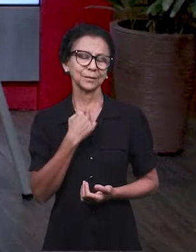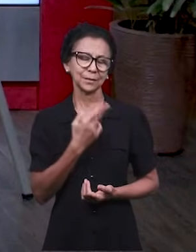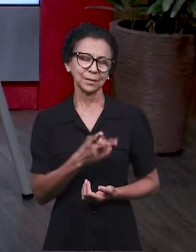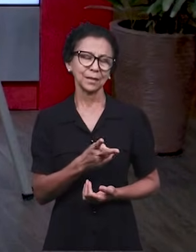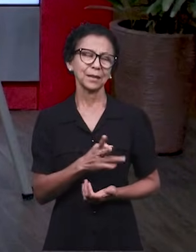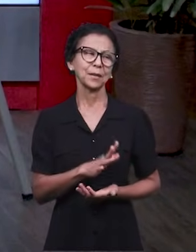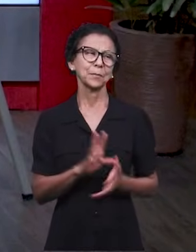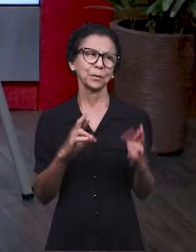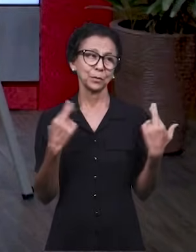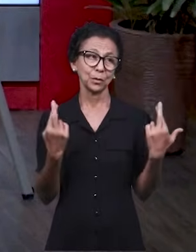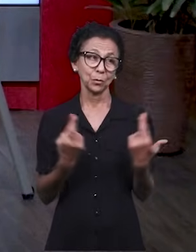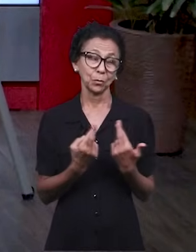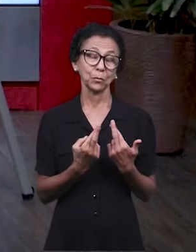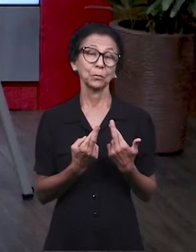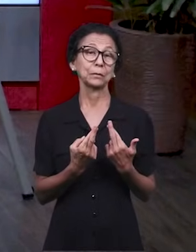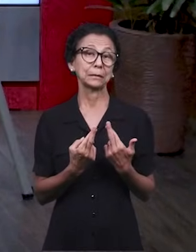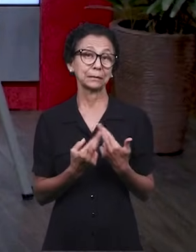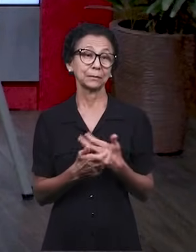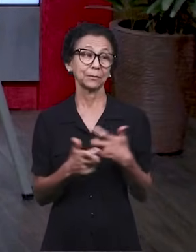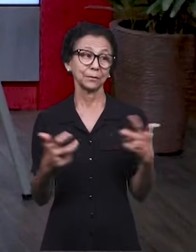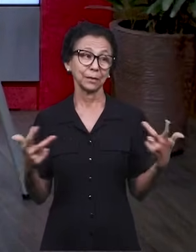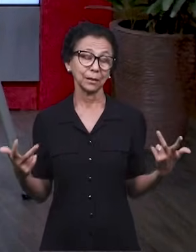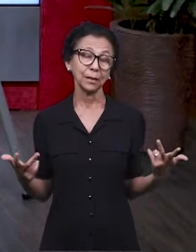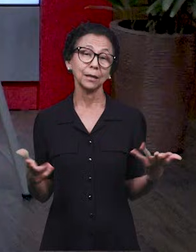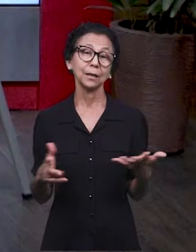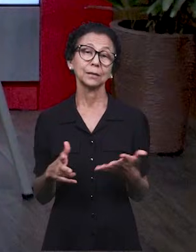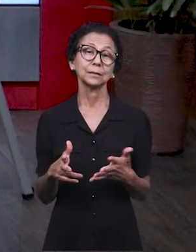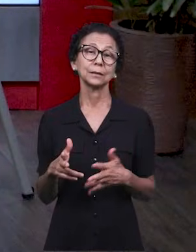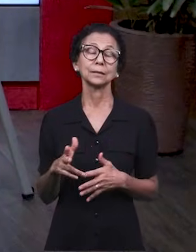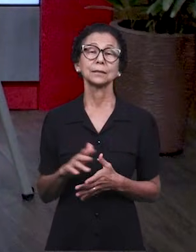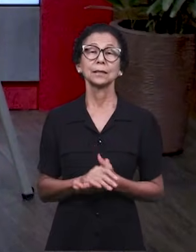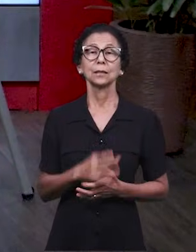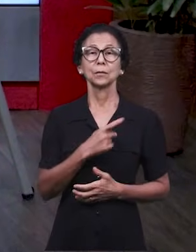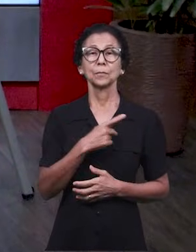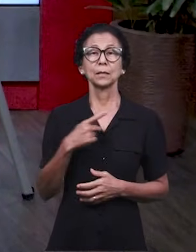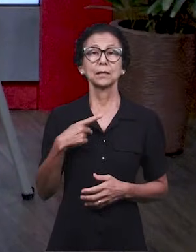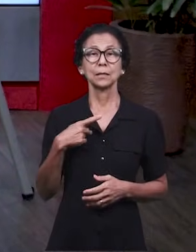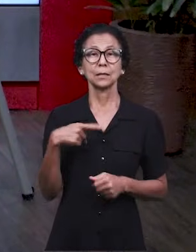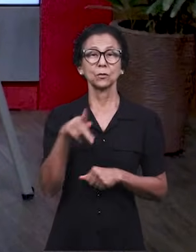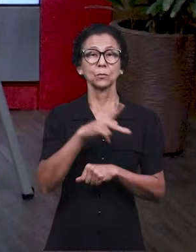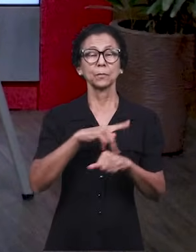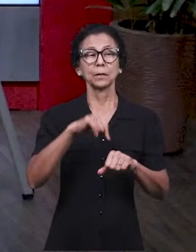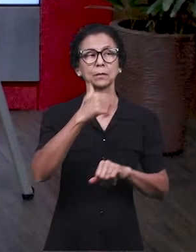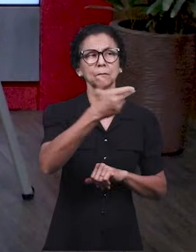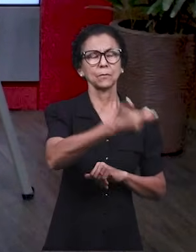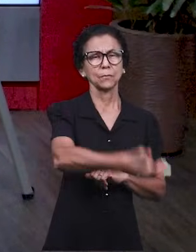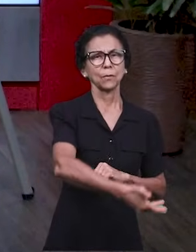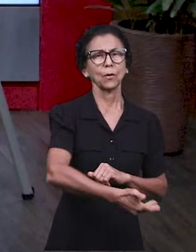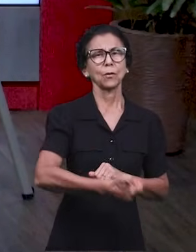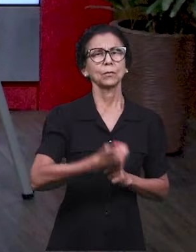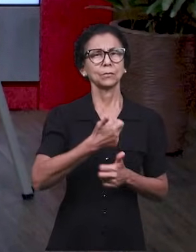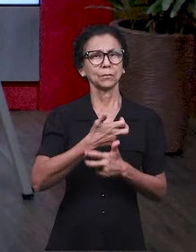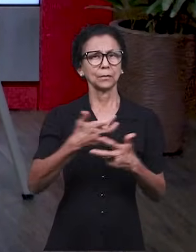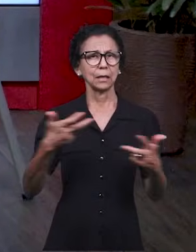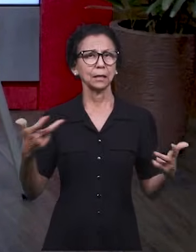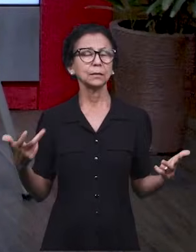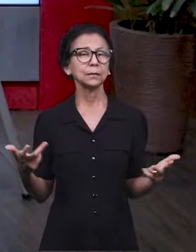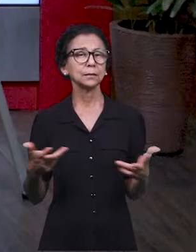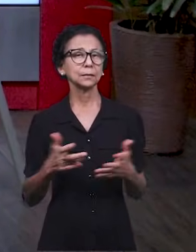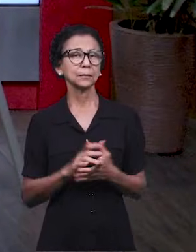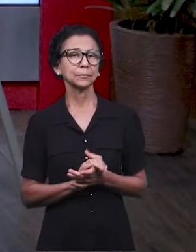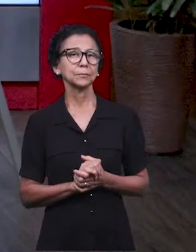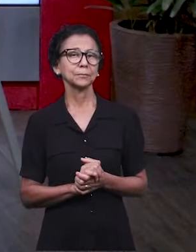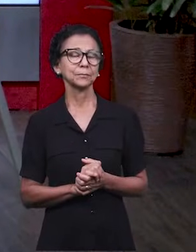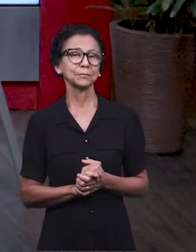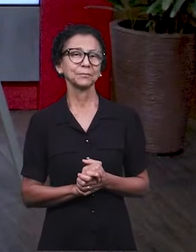Muitas reuniões com pastores aí do exterior e tantas outras demandas, né? Mas o